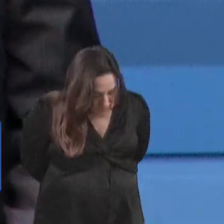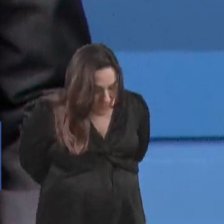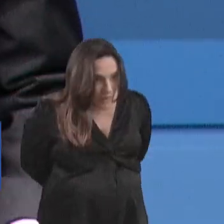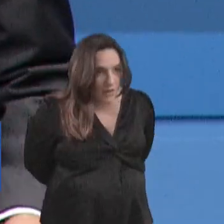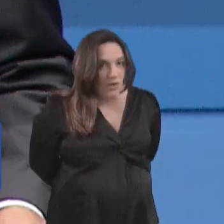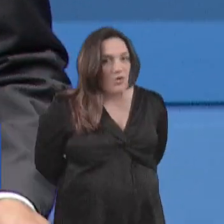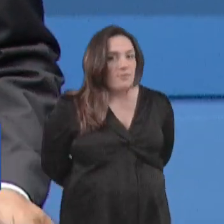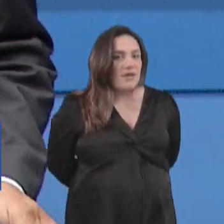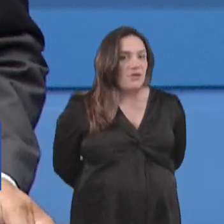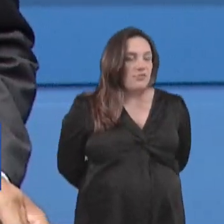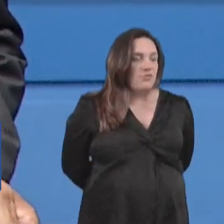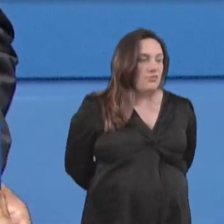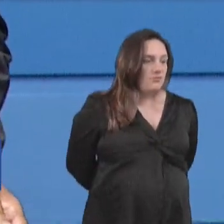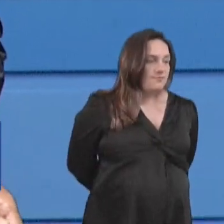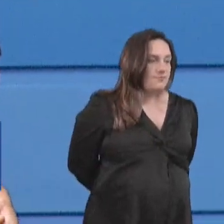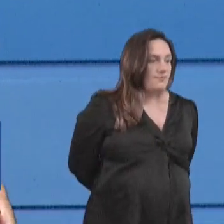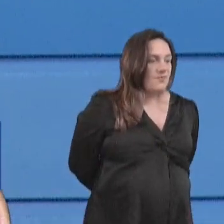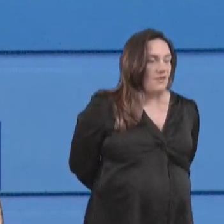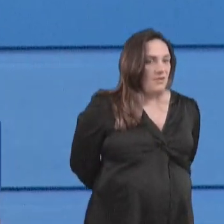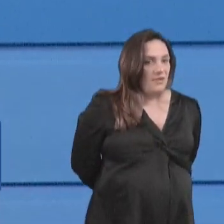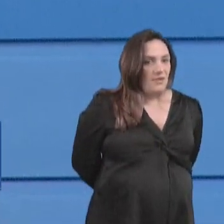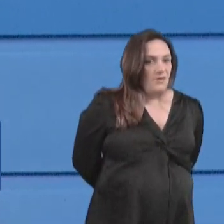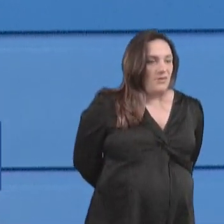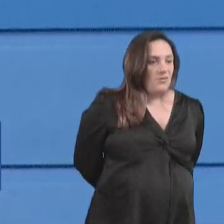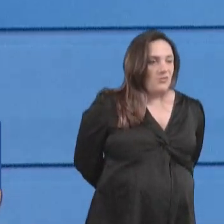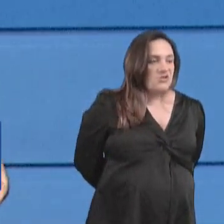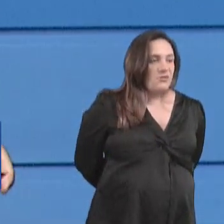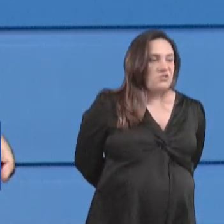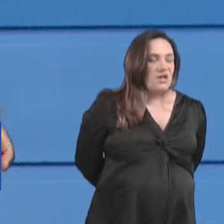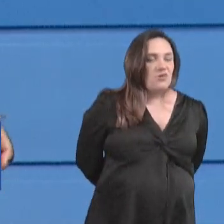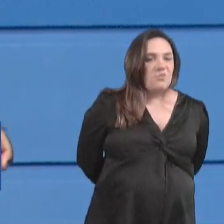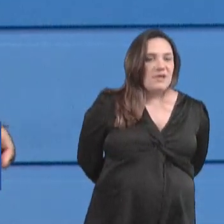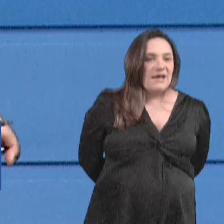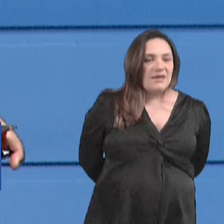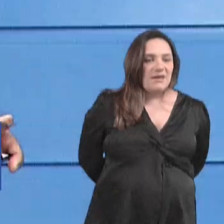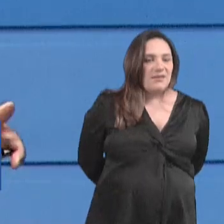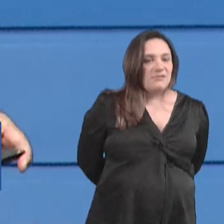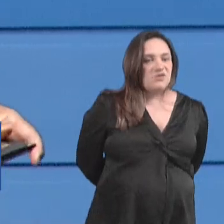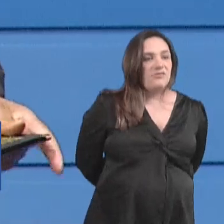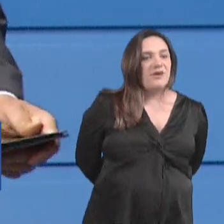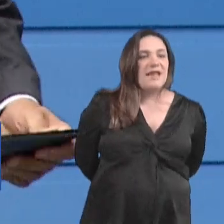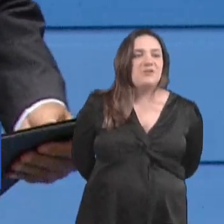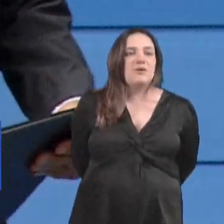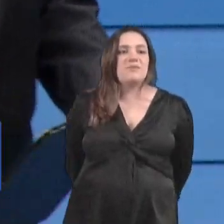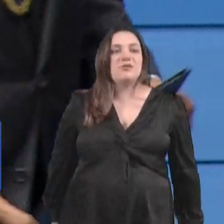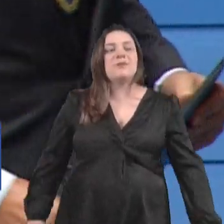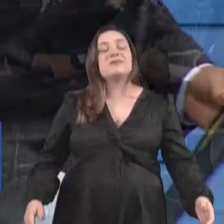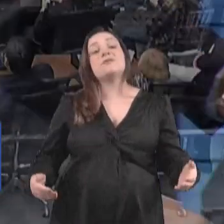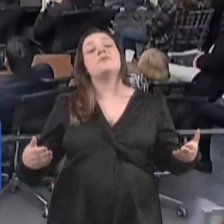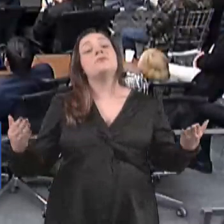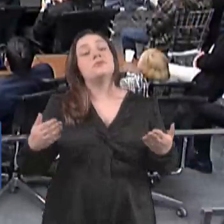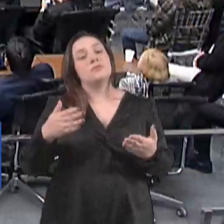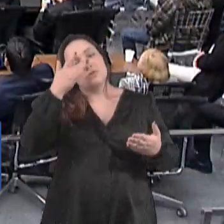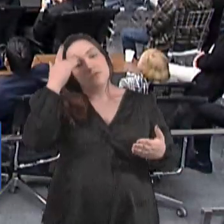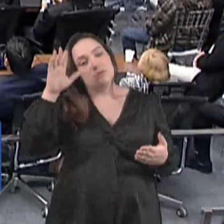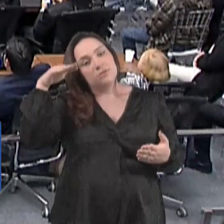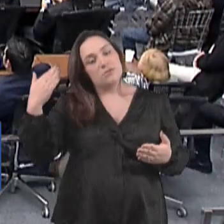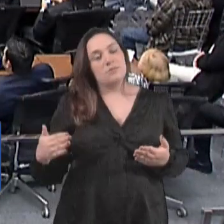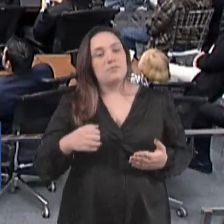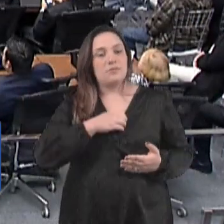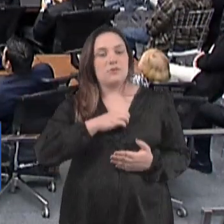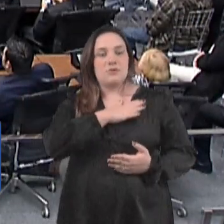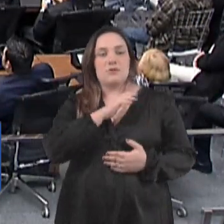O O homenageado é o Coronel Antônio